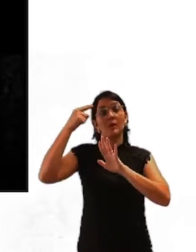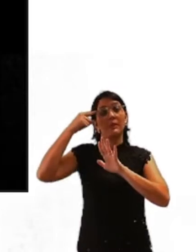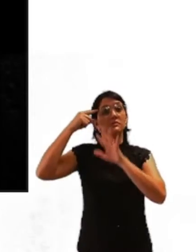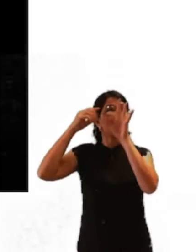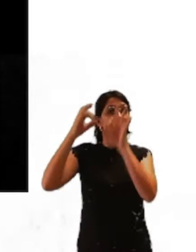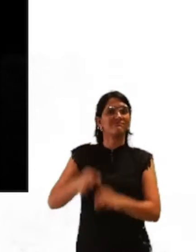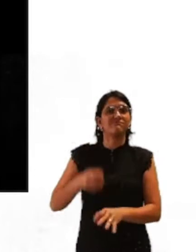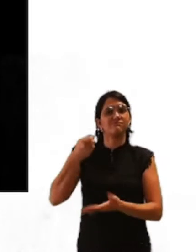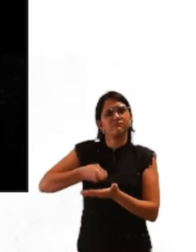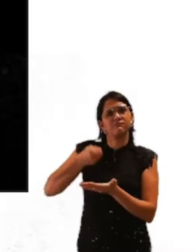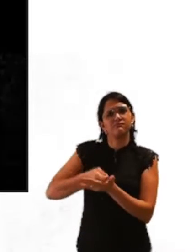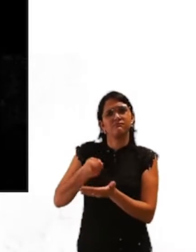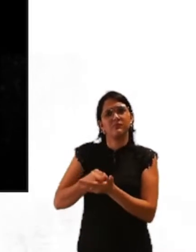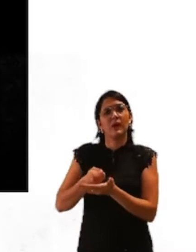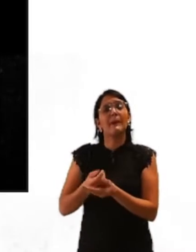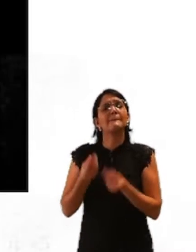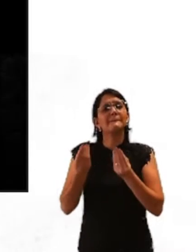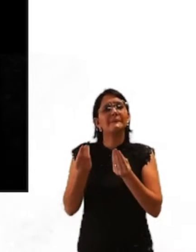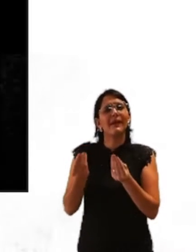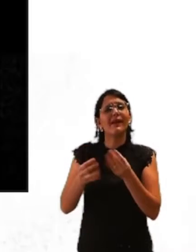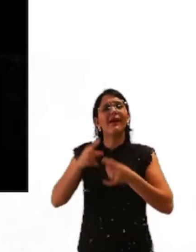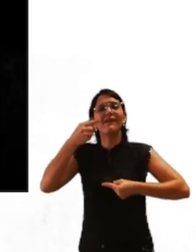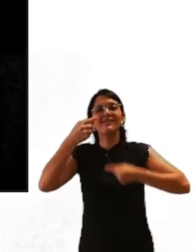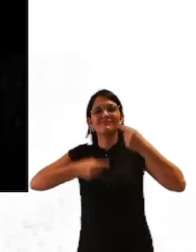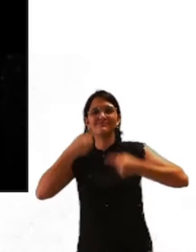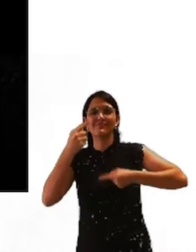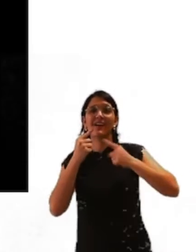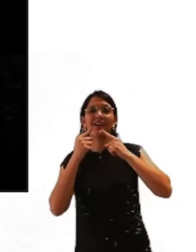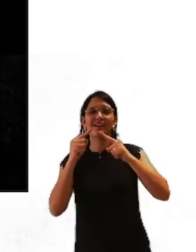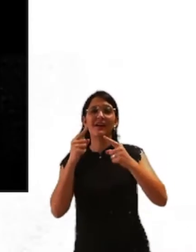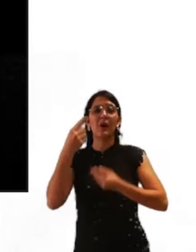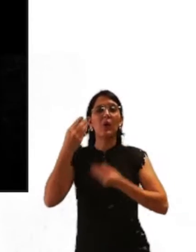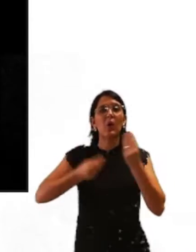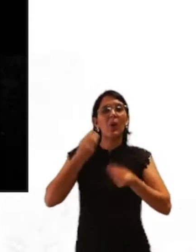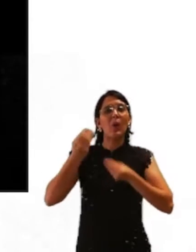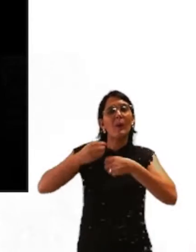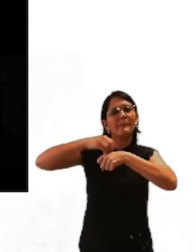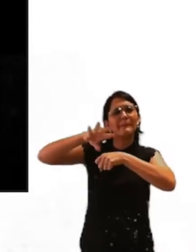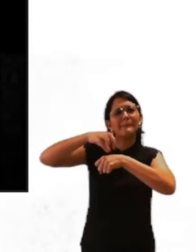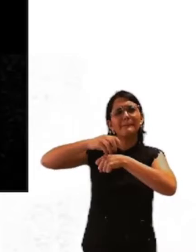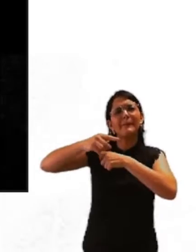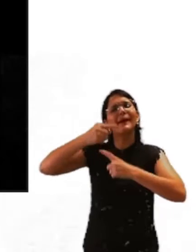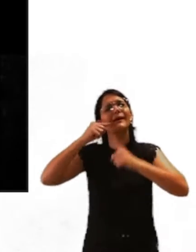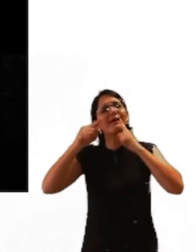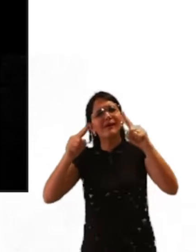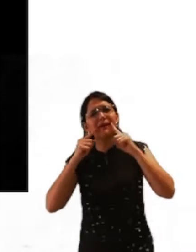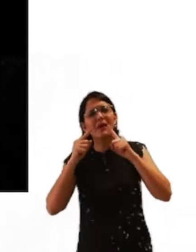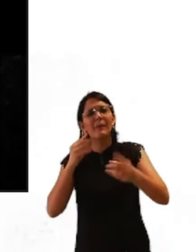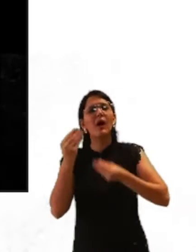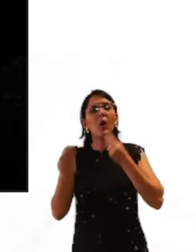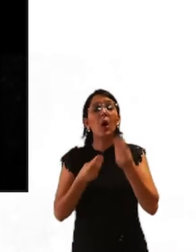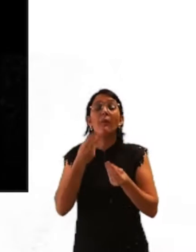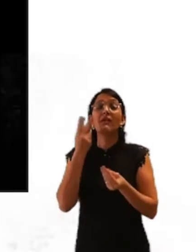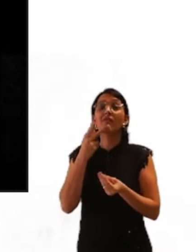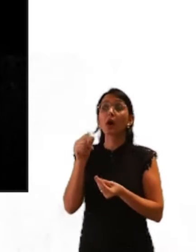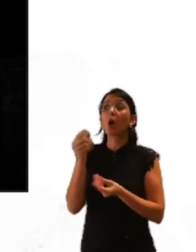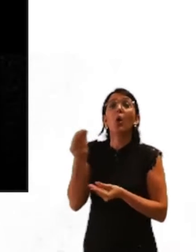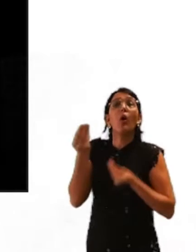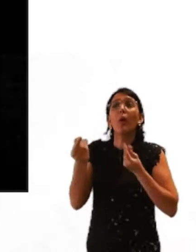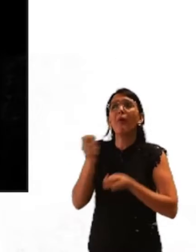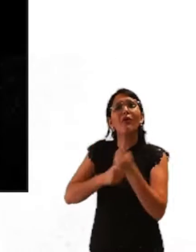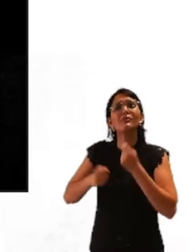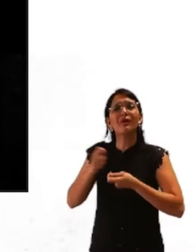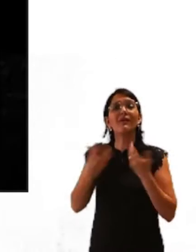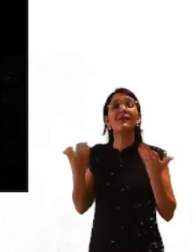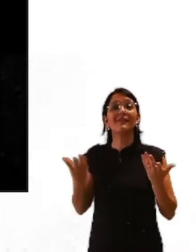justamente para criticar. Michele Tartuffo, né, um processualista italiano, também falou: olha, e aí, como é que fica o controle desse